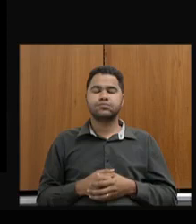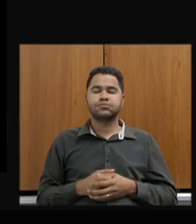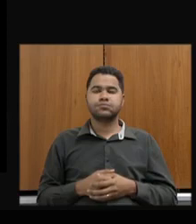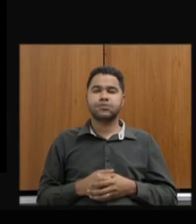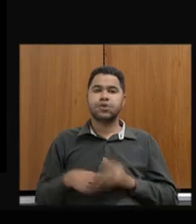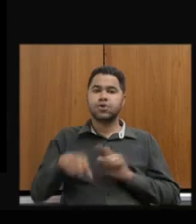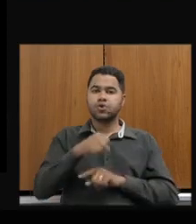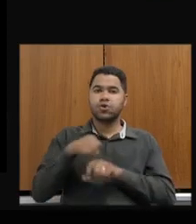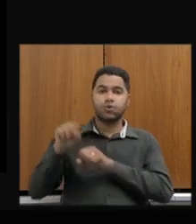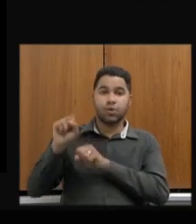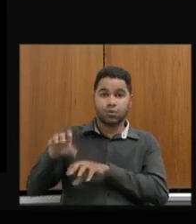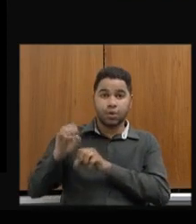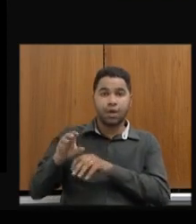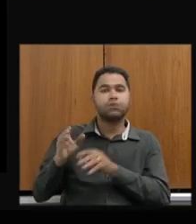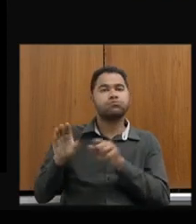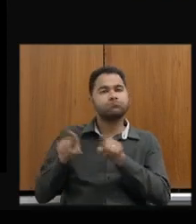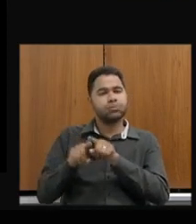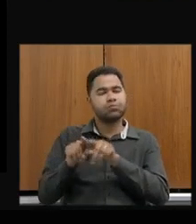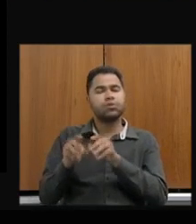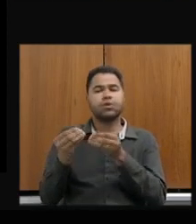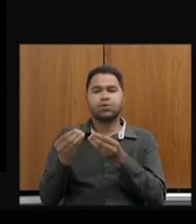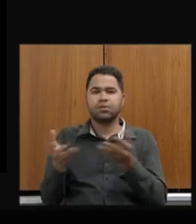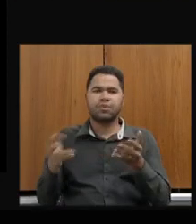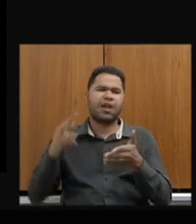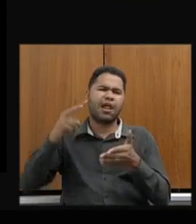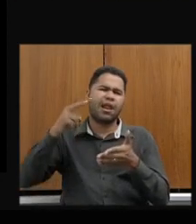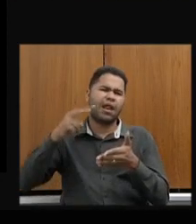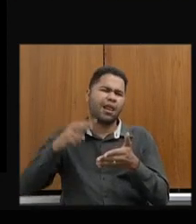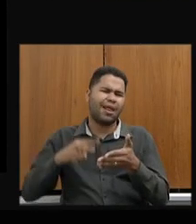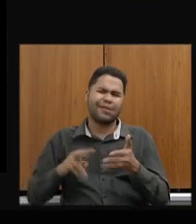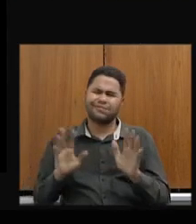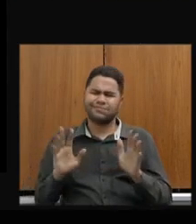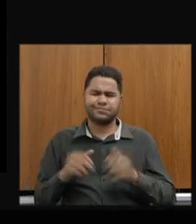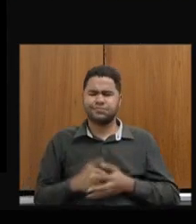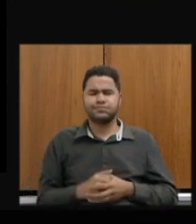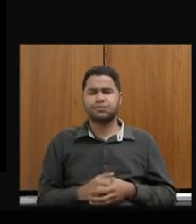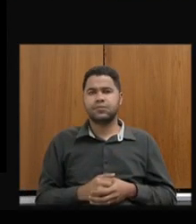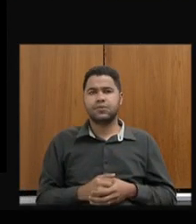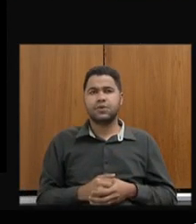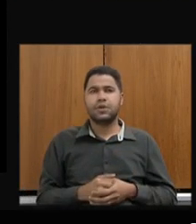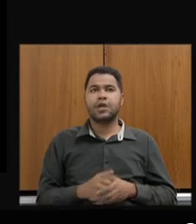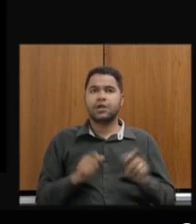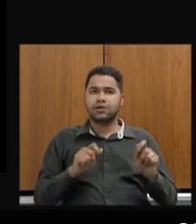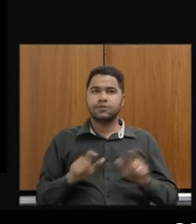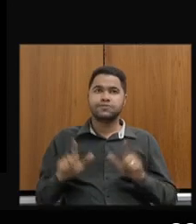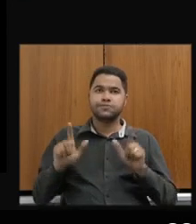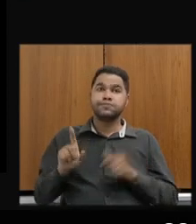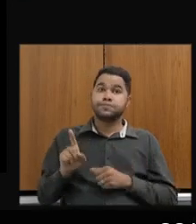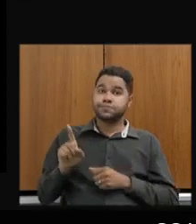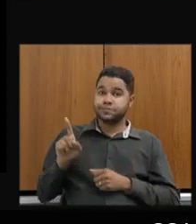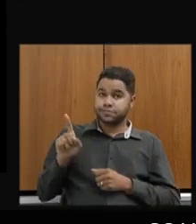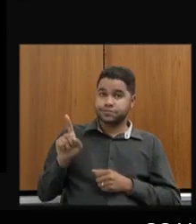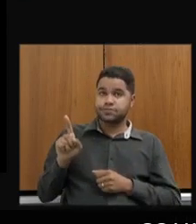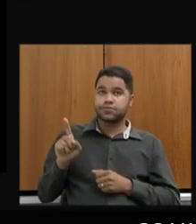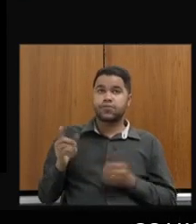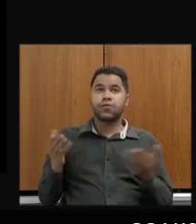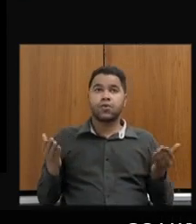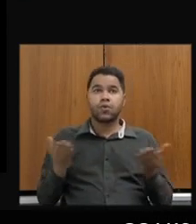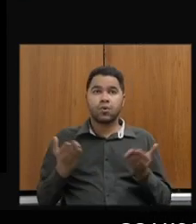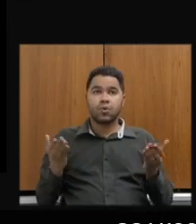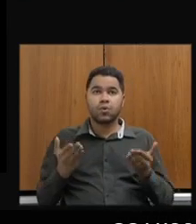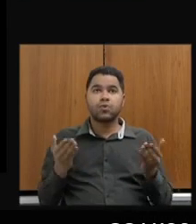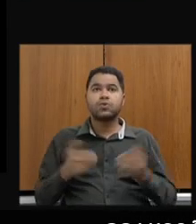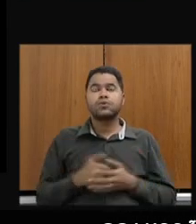socioeducativas que também vão ficar disponível para não ficar fazendo leitura de números e pode passar esse desse hoje